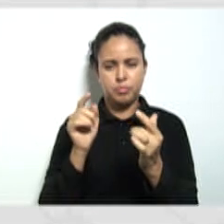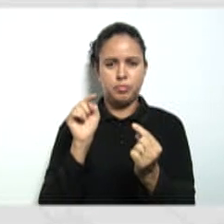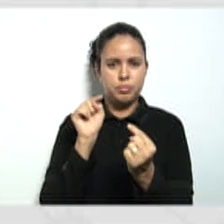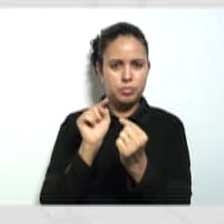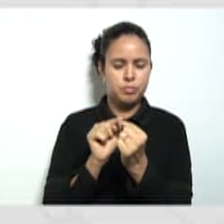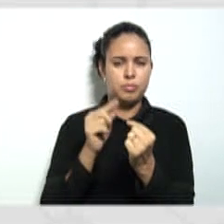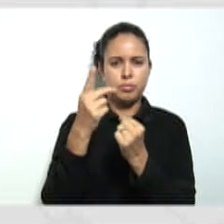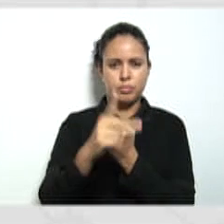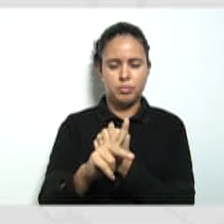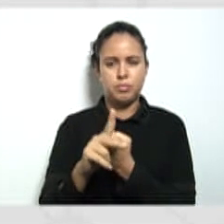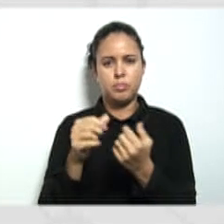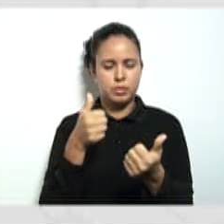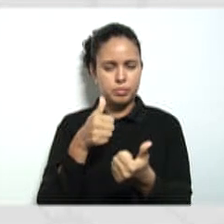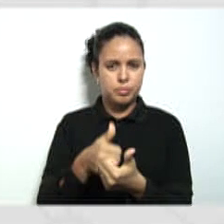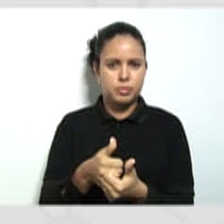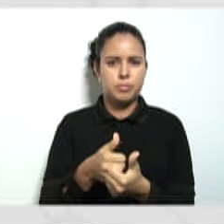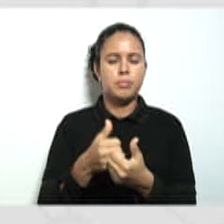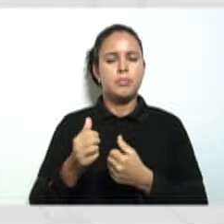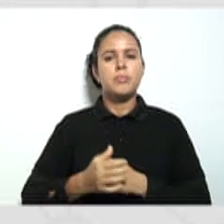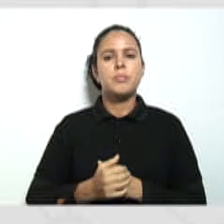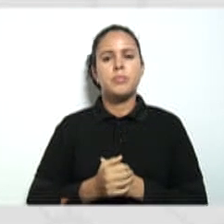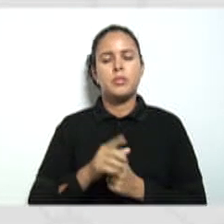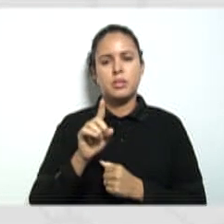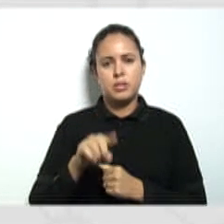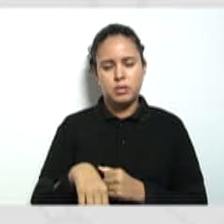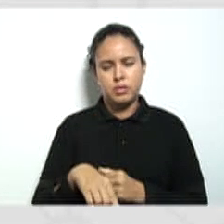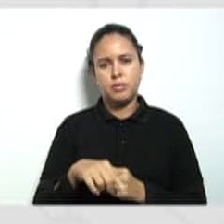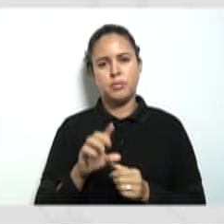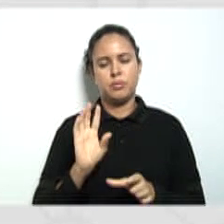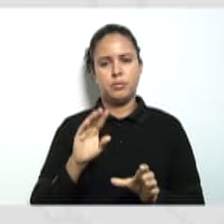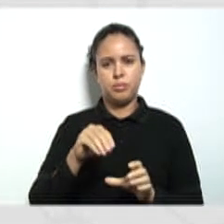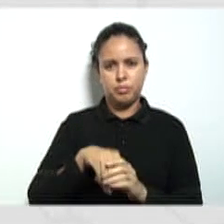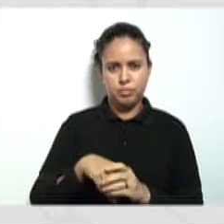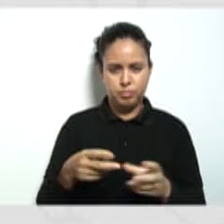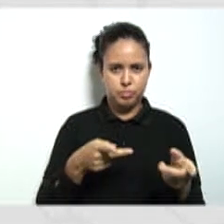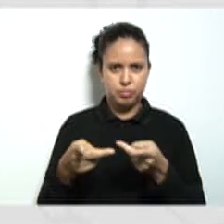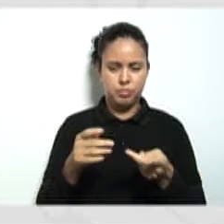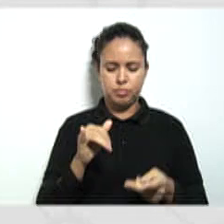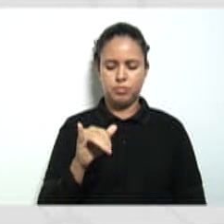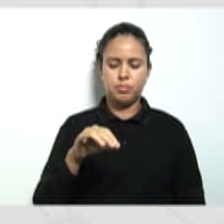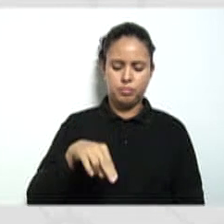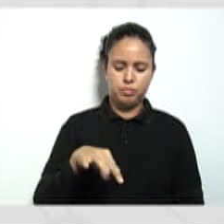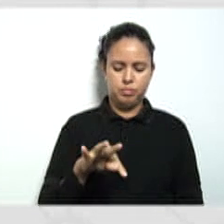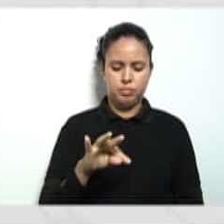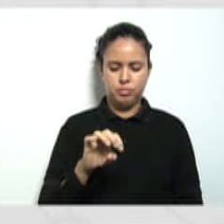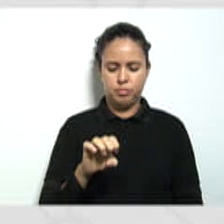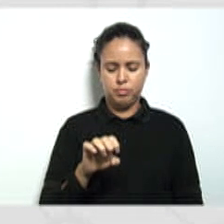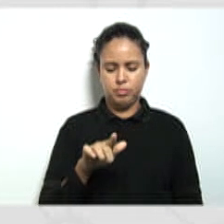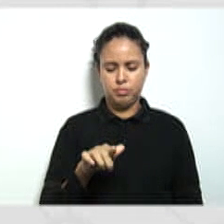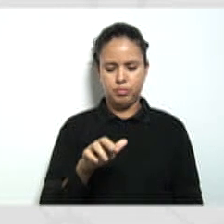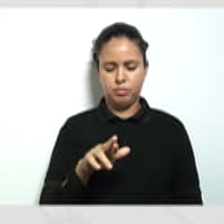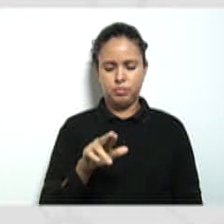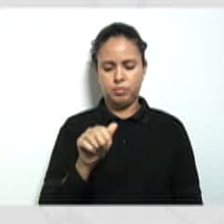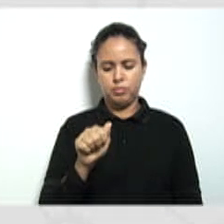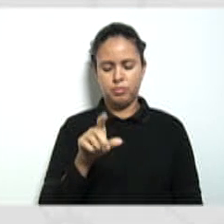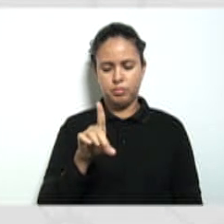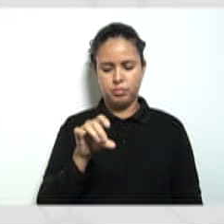número 5. Essa é uma atividade que faz parte do projeto integrador. A gente está querendo tirar um